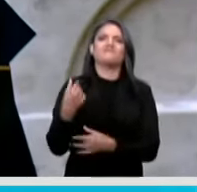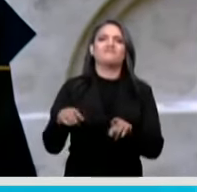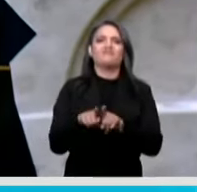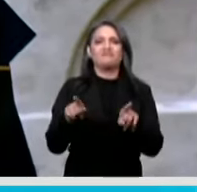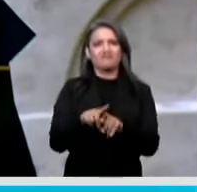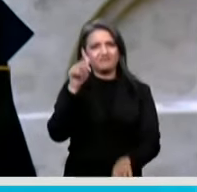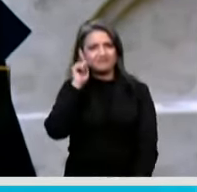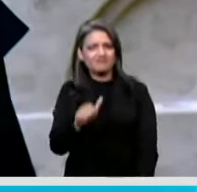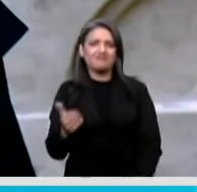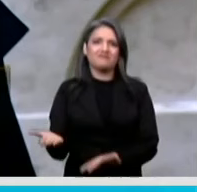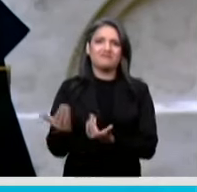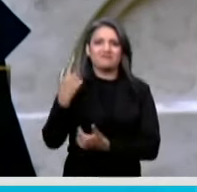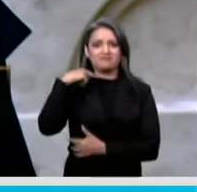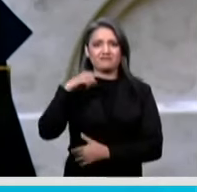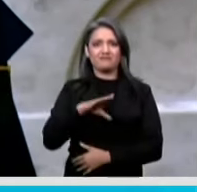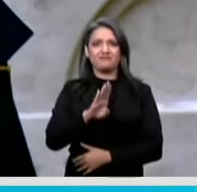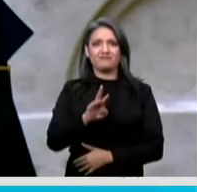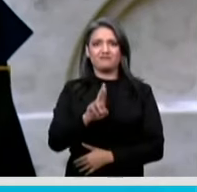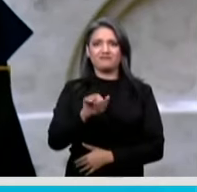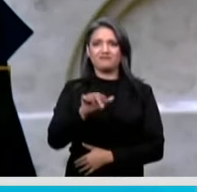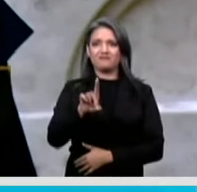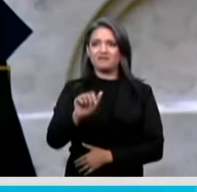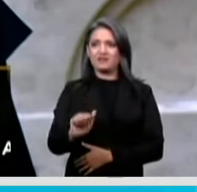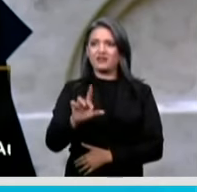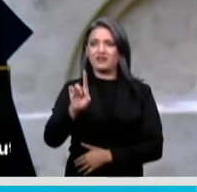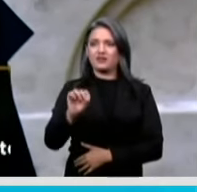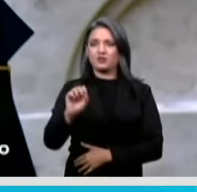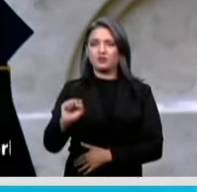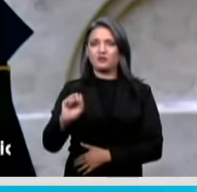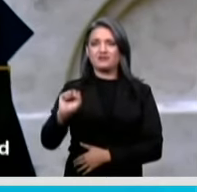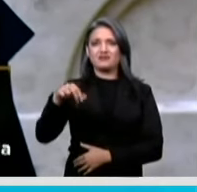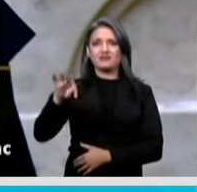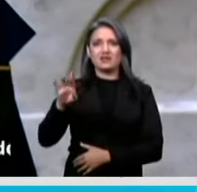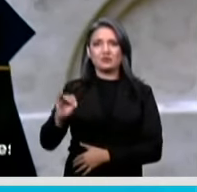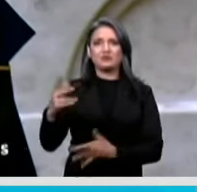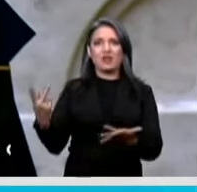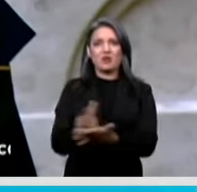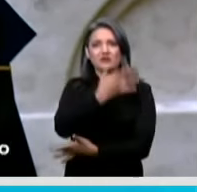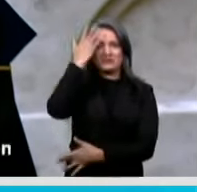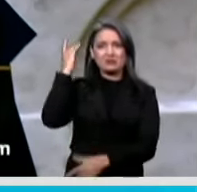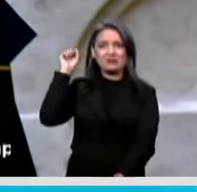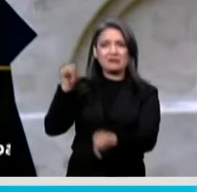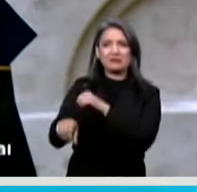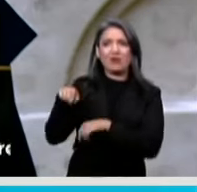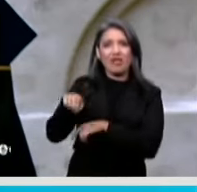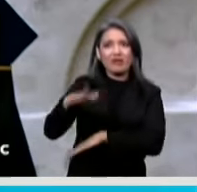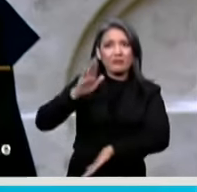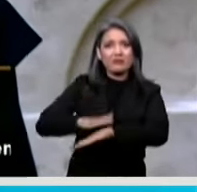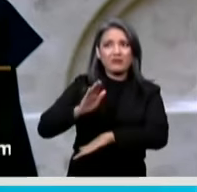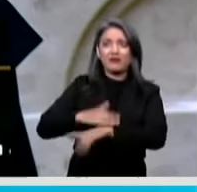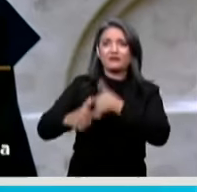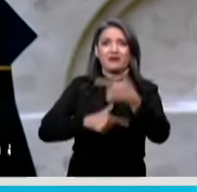muito clara na mente da população que o nosso judiciário é caríssimo e lento e também ele falou de alguns temas